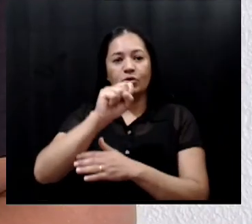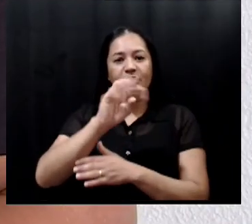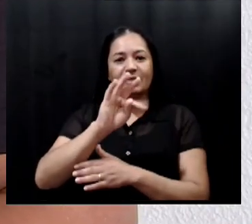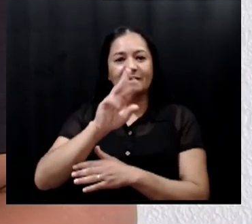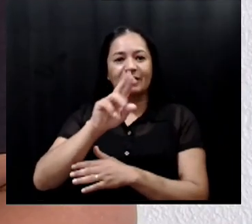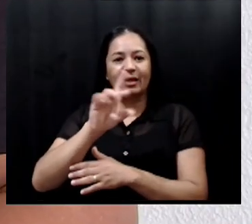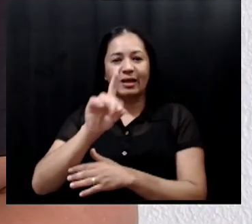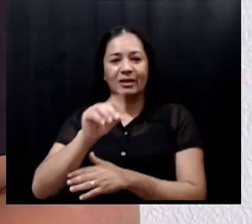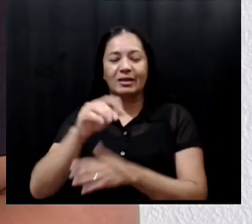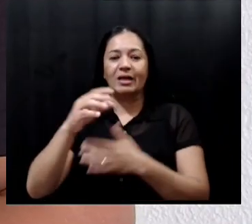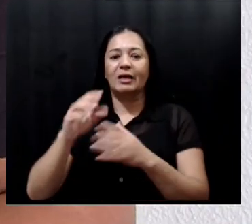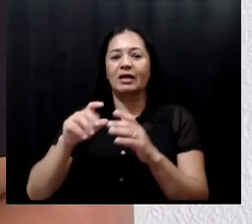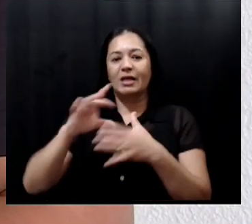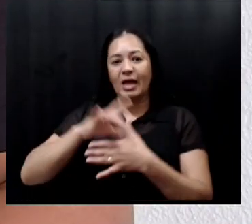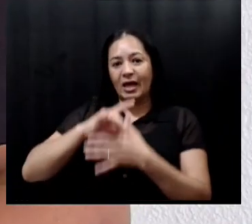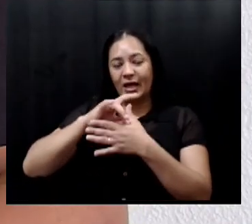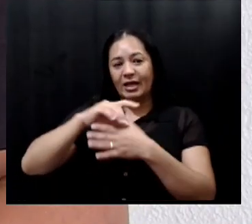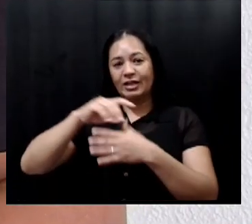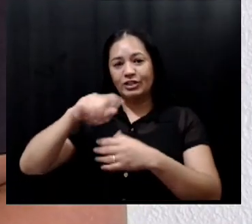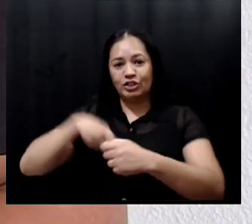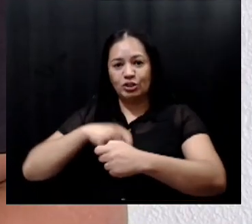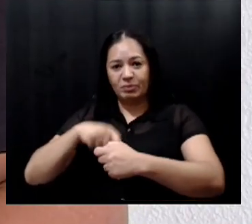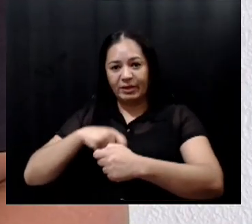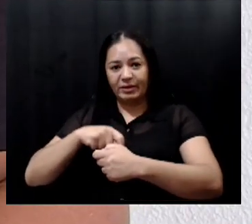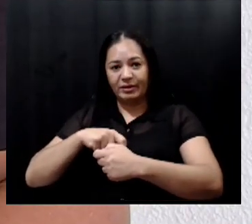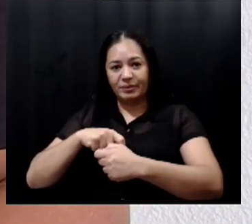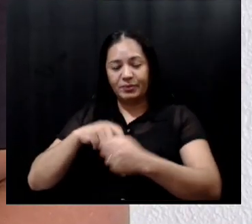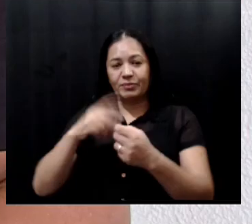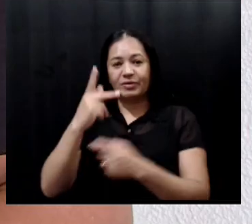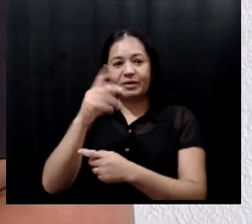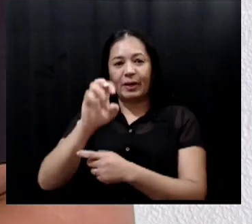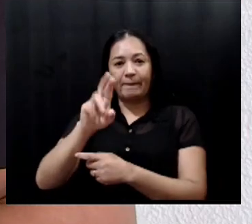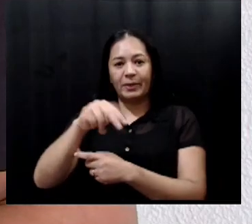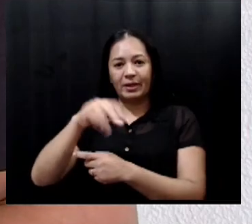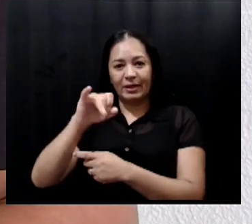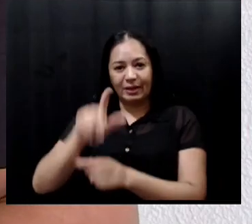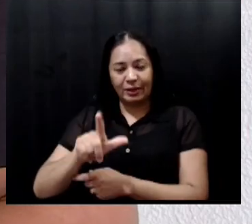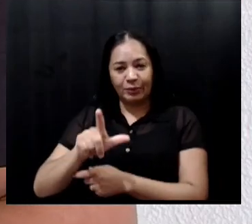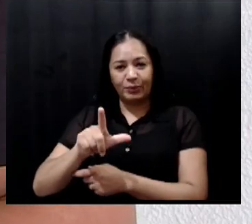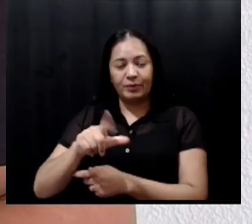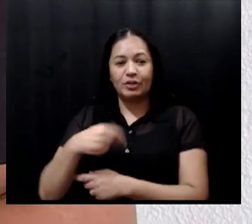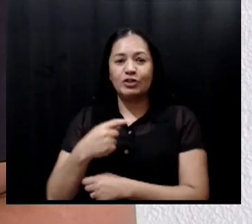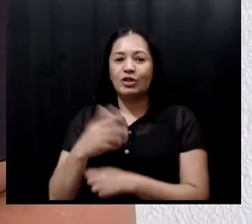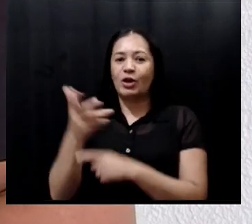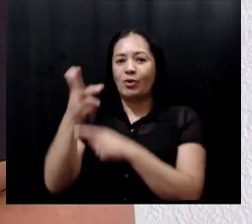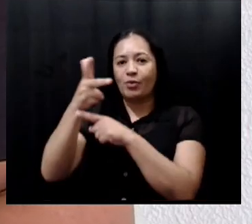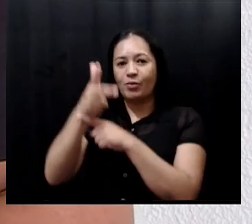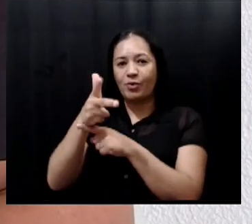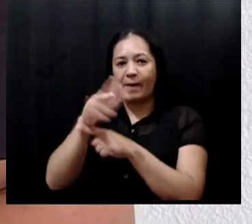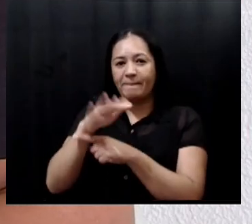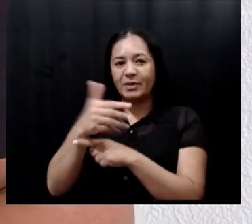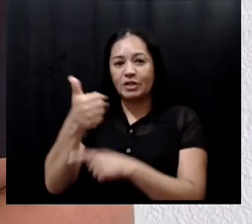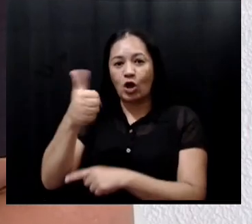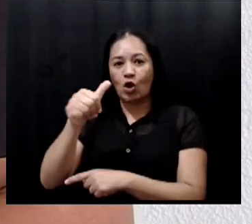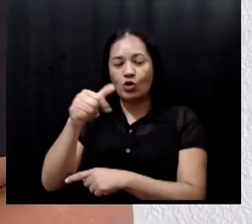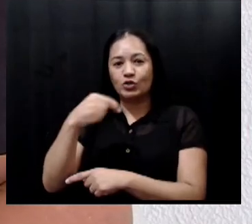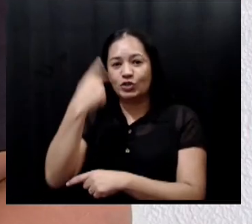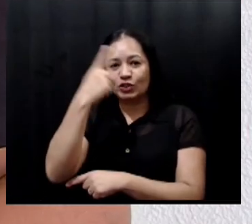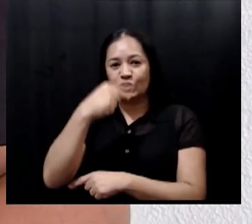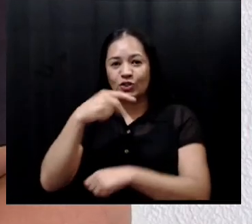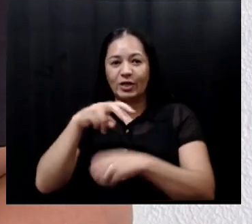panela e pernil empanado. A gente está gravando aqui por volta das 11 horas da manhã, mas esse trabalho começou que